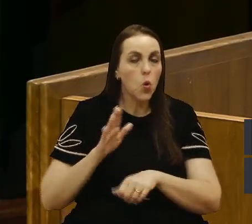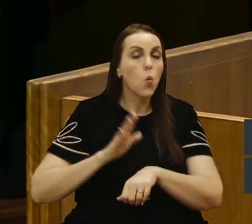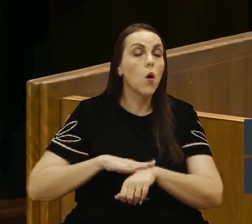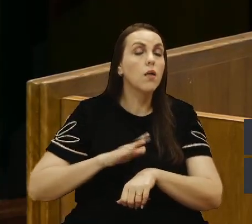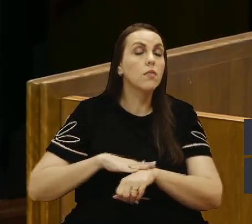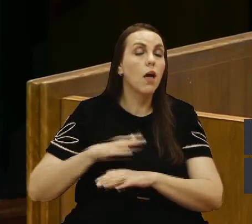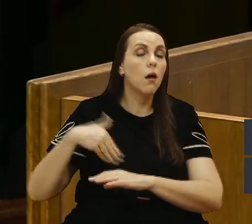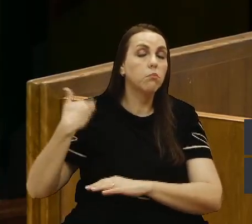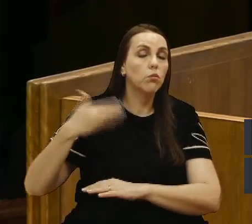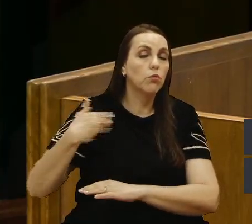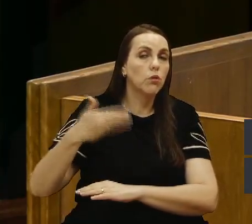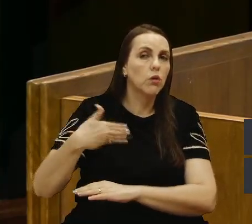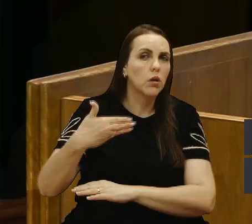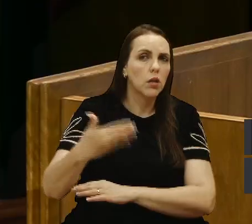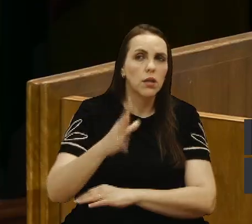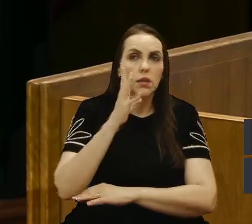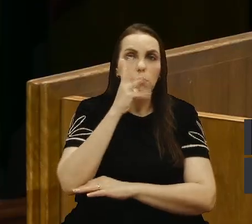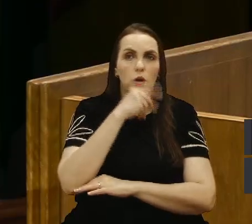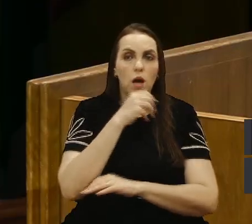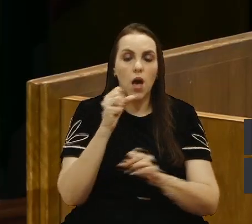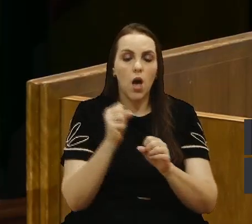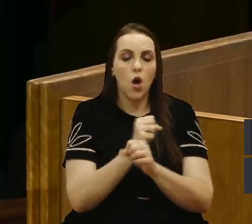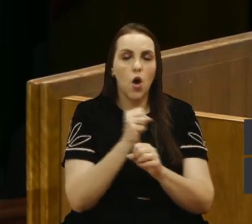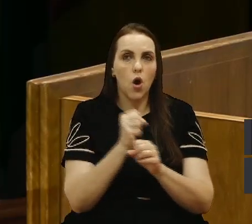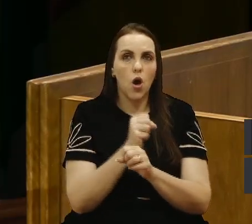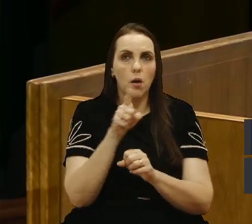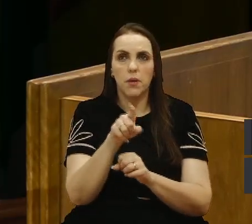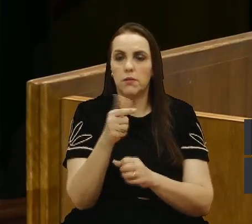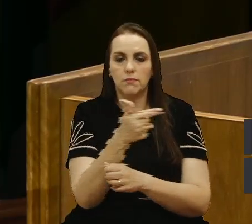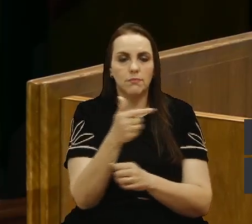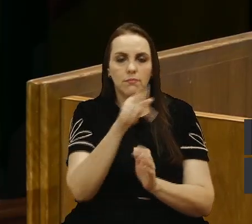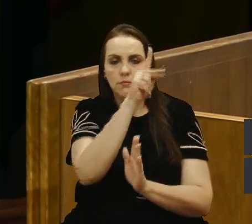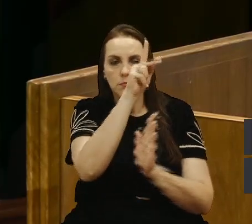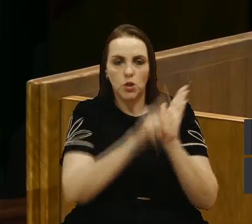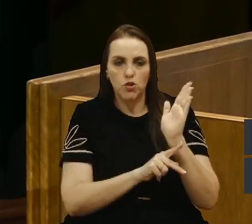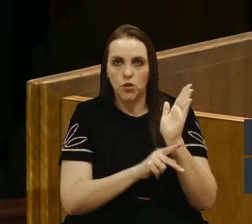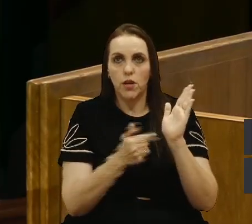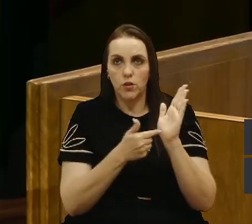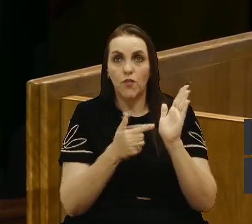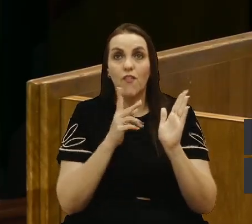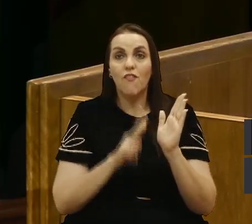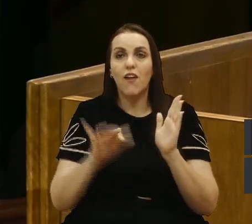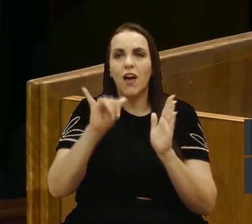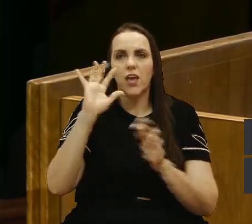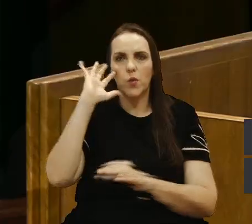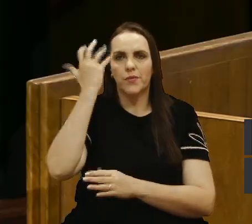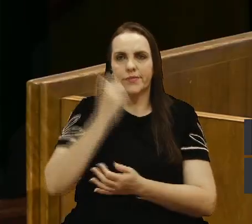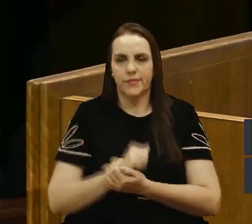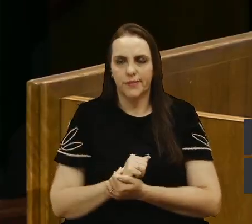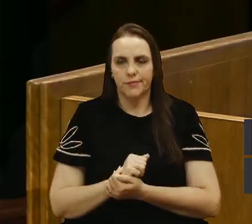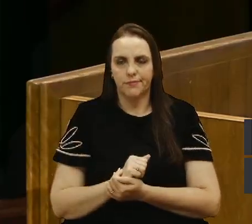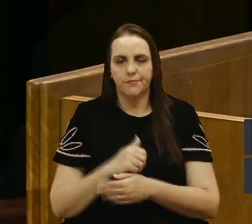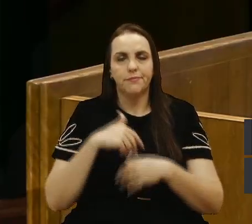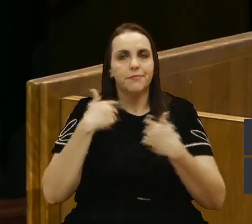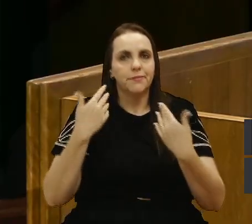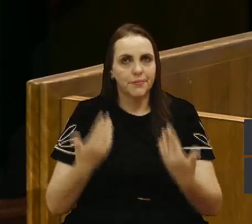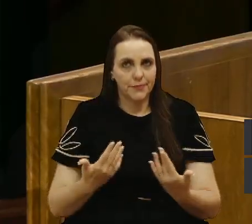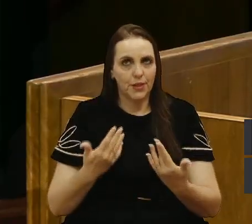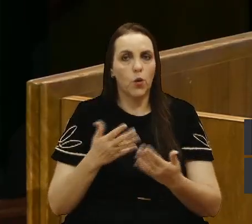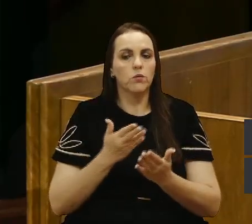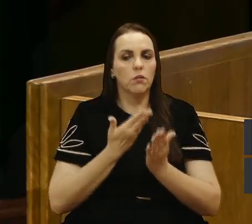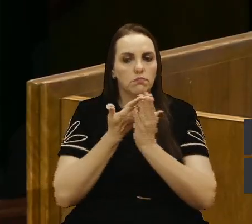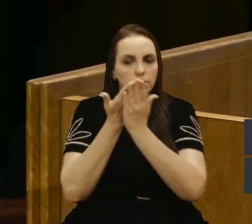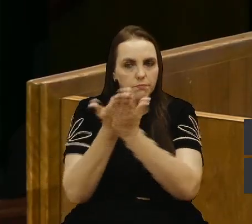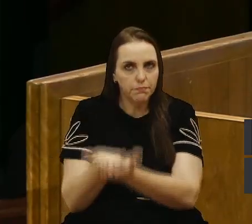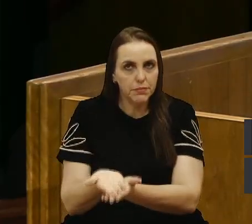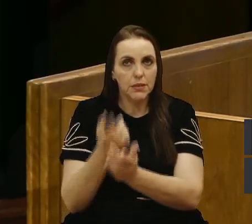vai demorar para que essa obra que não tem projeto ainda aconteça? Então, como ela não está lá nas obras, e isso nos preocupa,